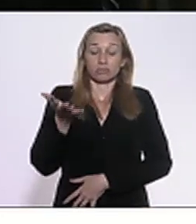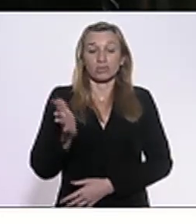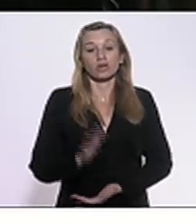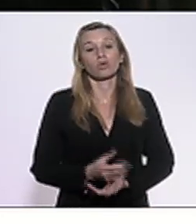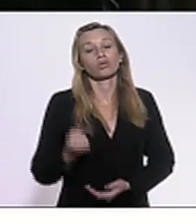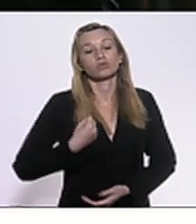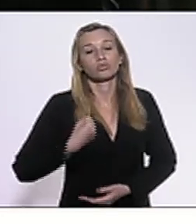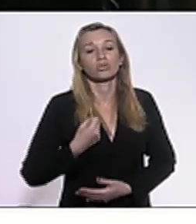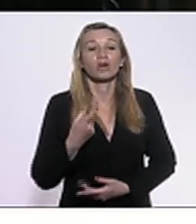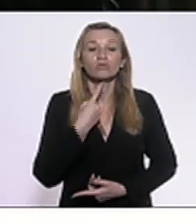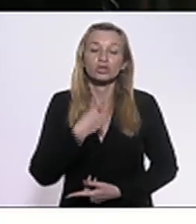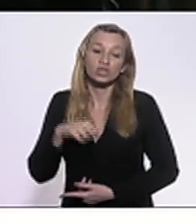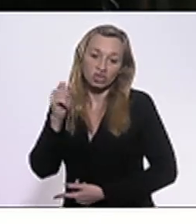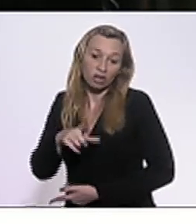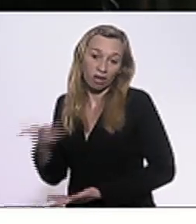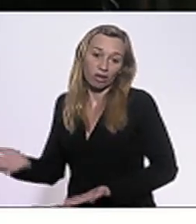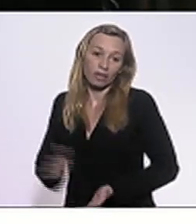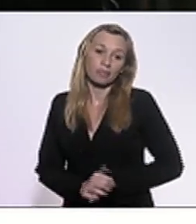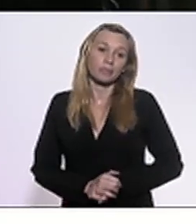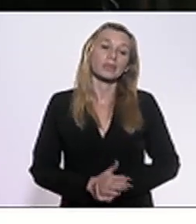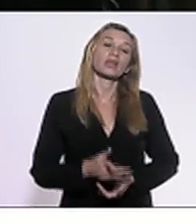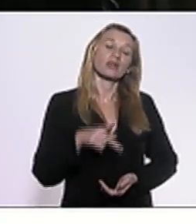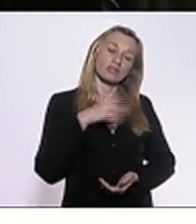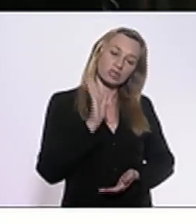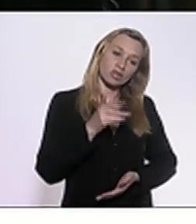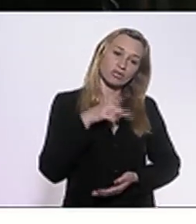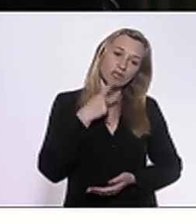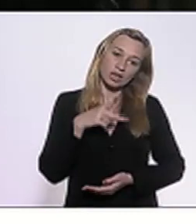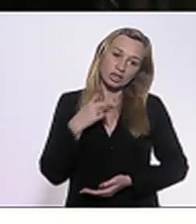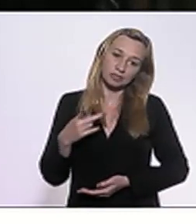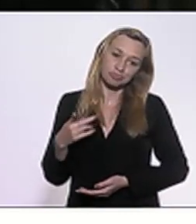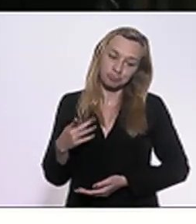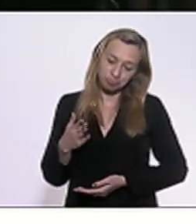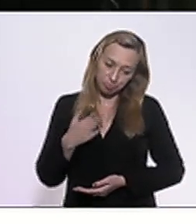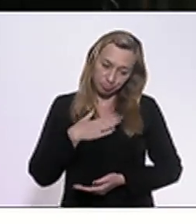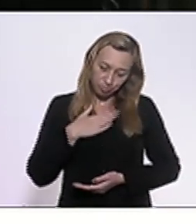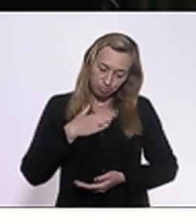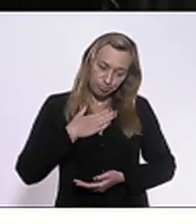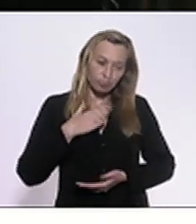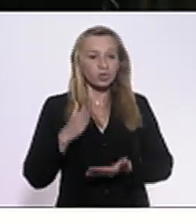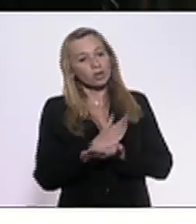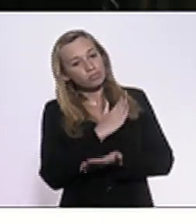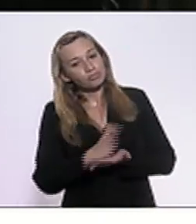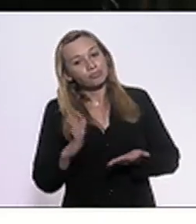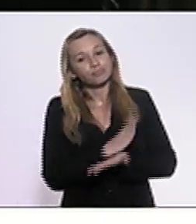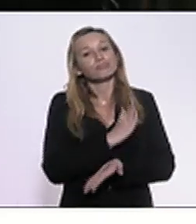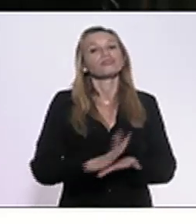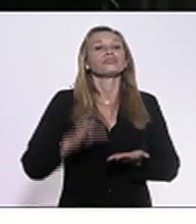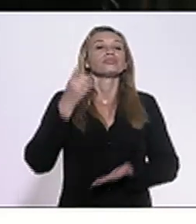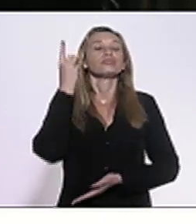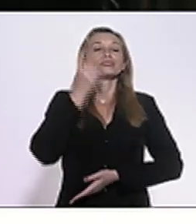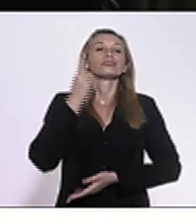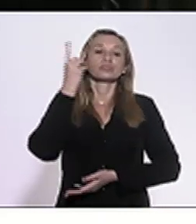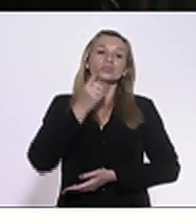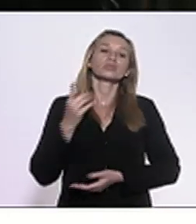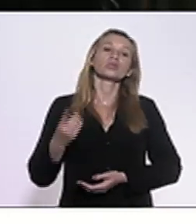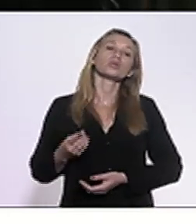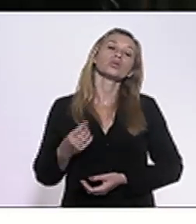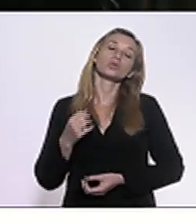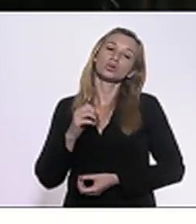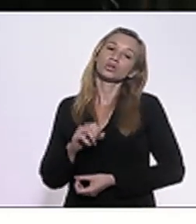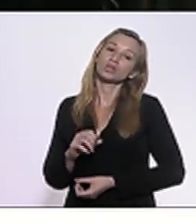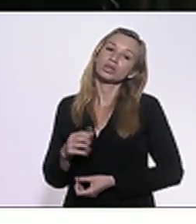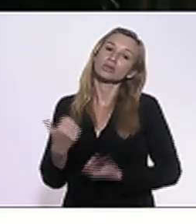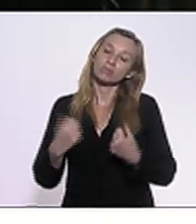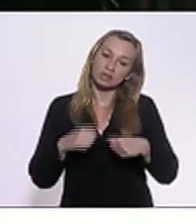nosso desejo. Eu já disse, da parte que me toca e de alguns parlamentares, o que for para o Estado